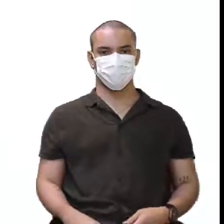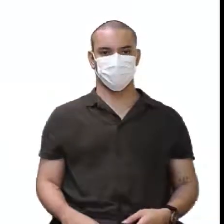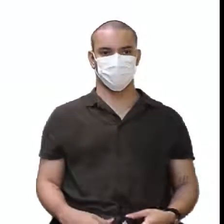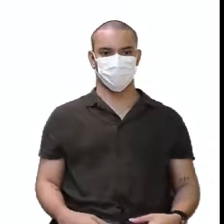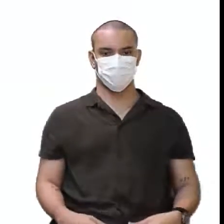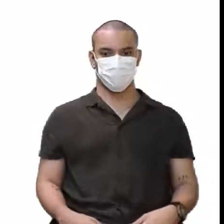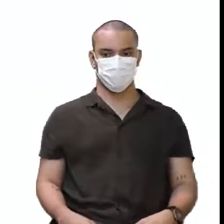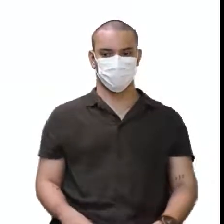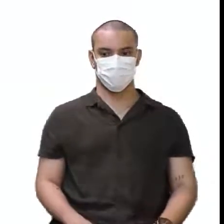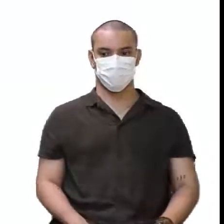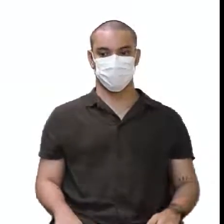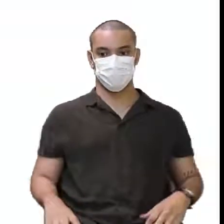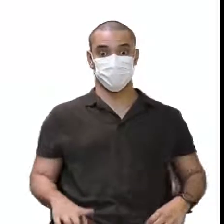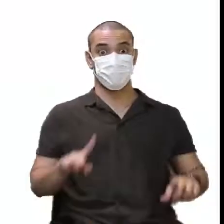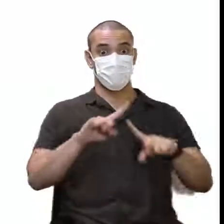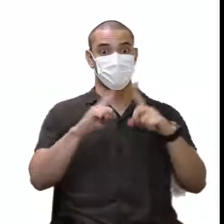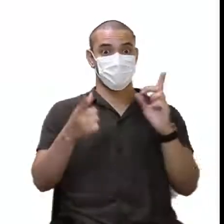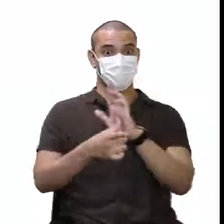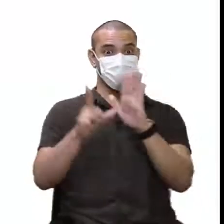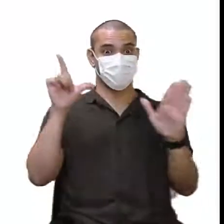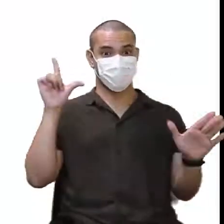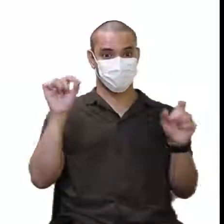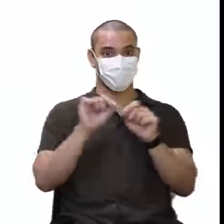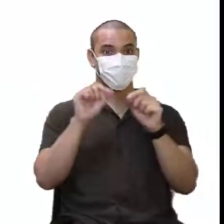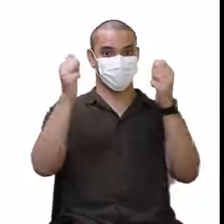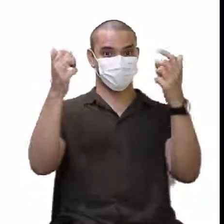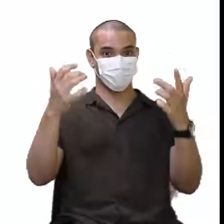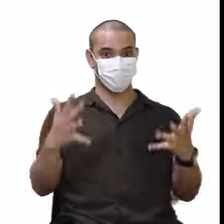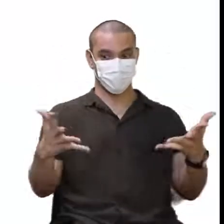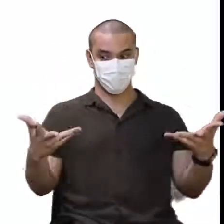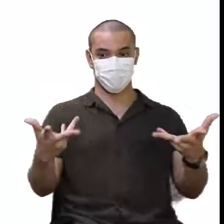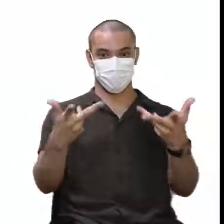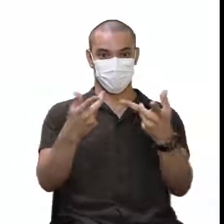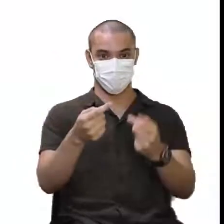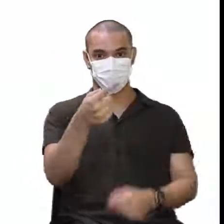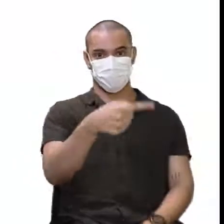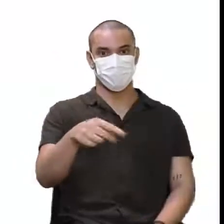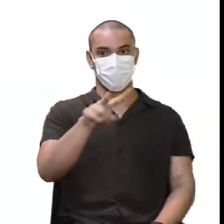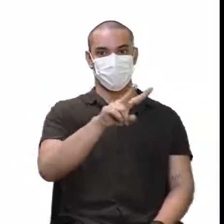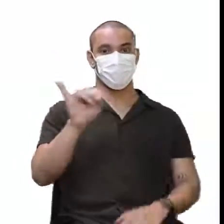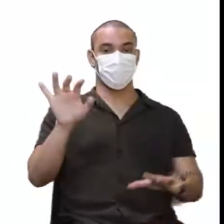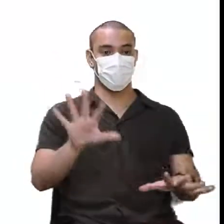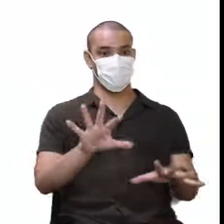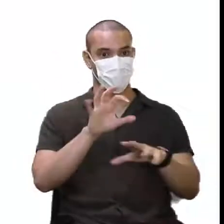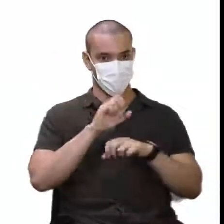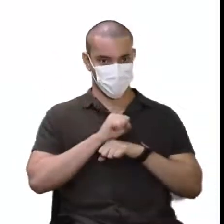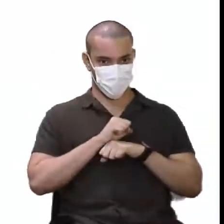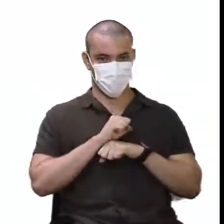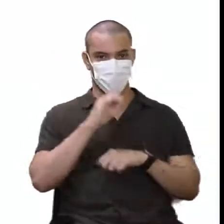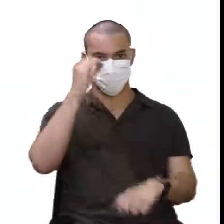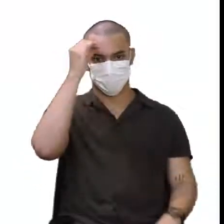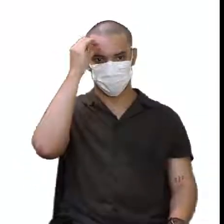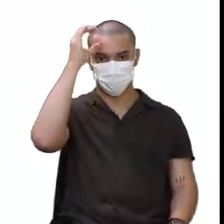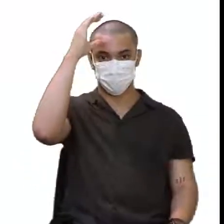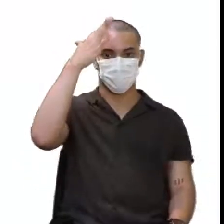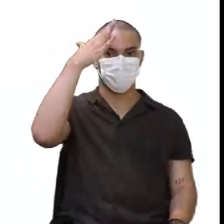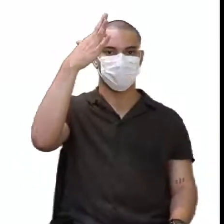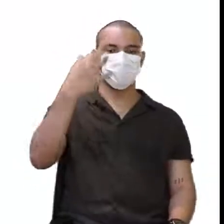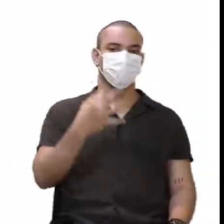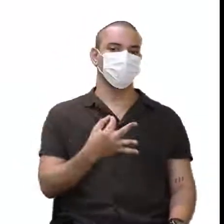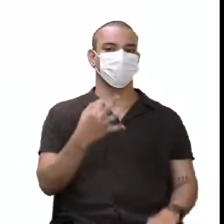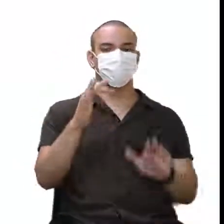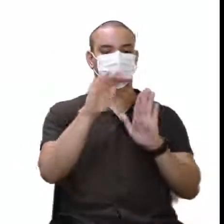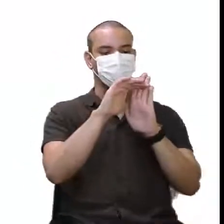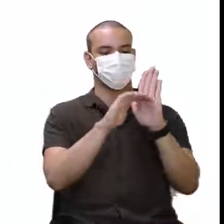Segue ali. Mas antes disso, a gente vai falar sobre as habilidades que você, querido aluno, vai adquirir. Então, olha lá. Você vai entender os